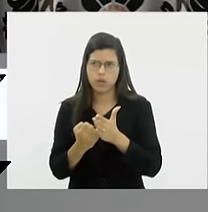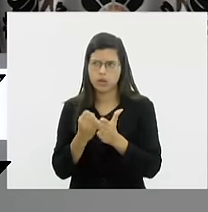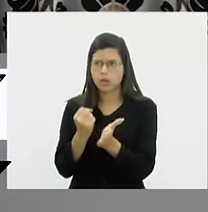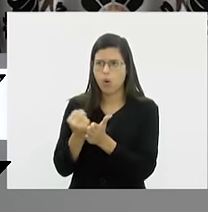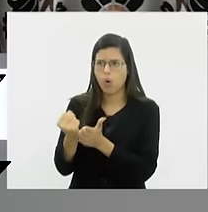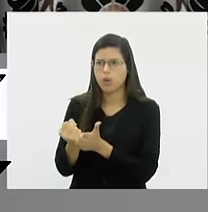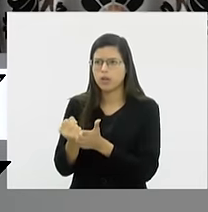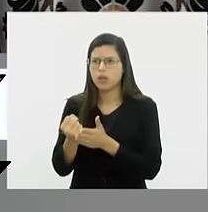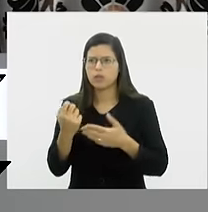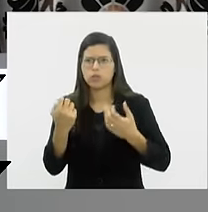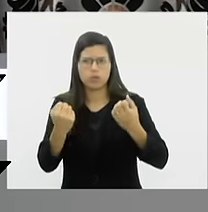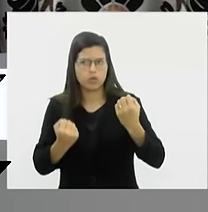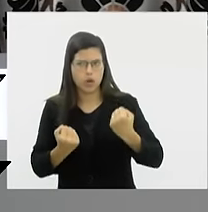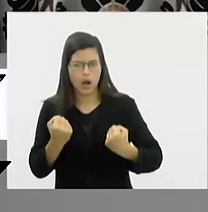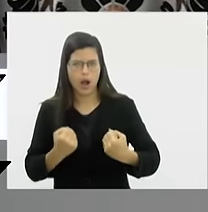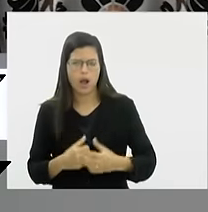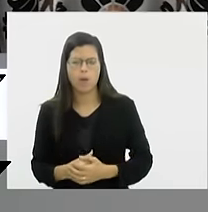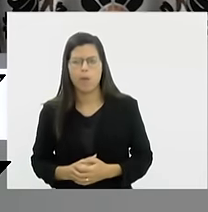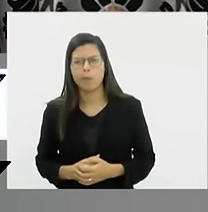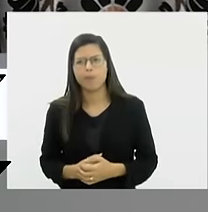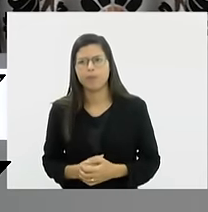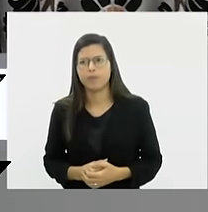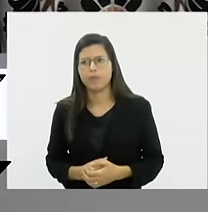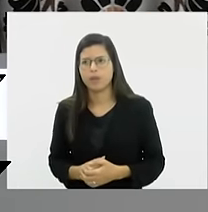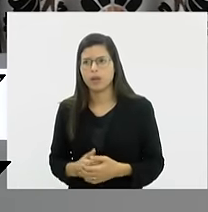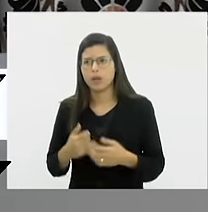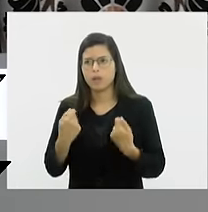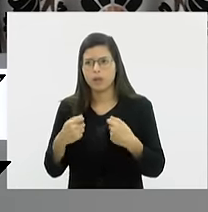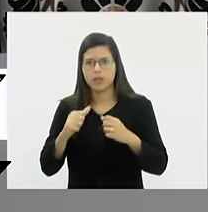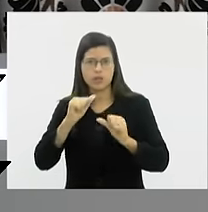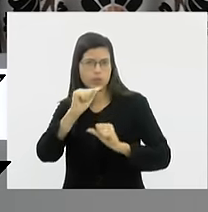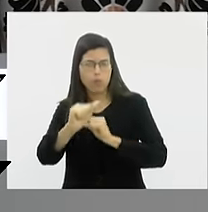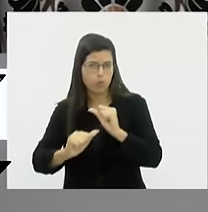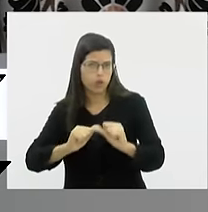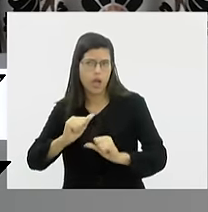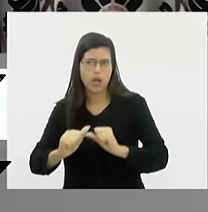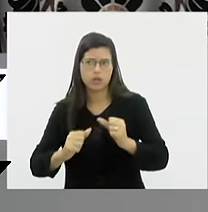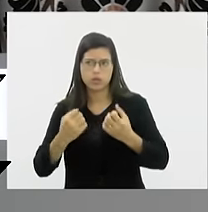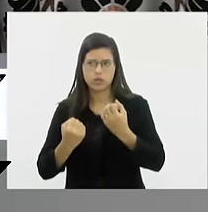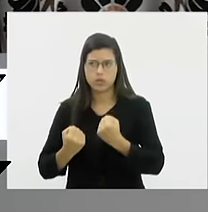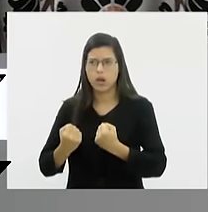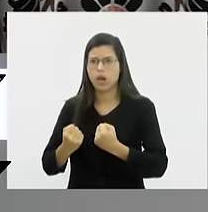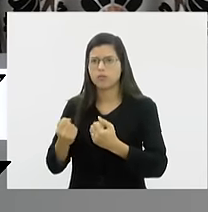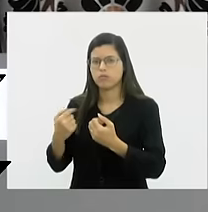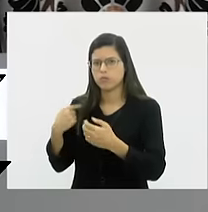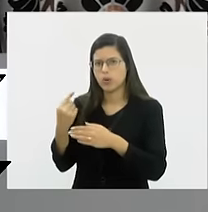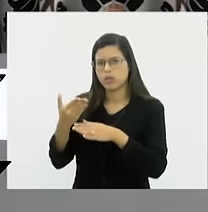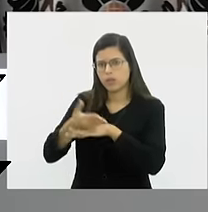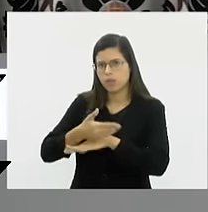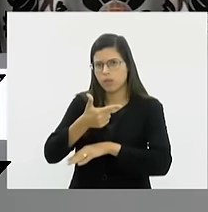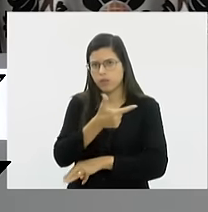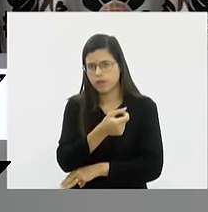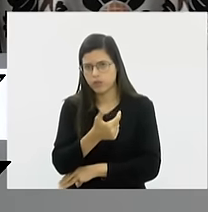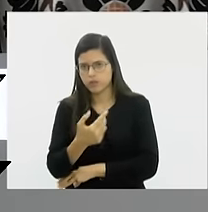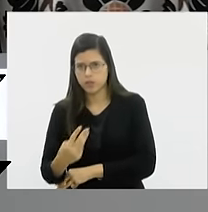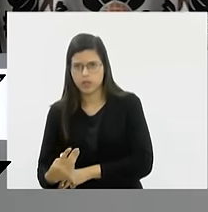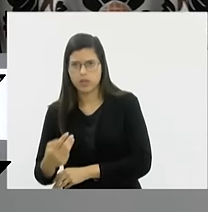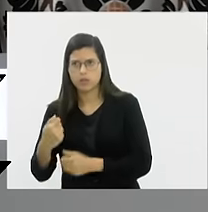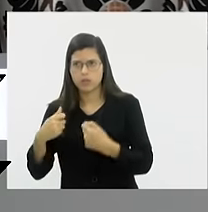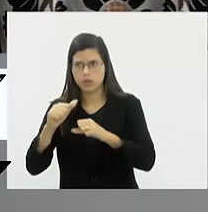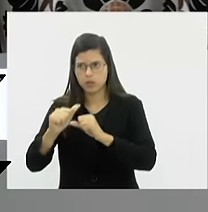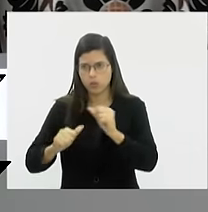de veículo, ele deveria ter trocado os carros. Chegamos em 2023, ele deveria ter trocado os